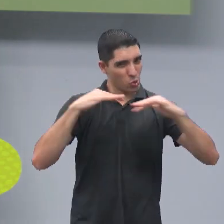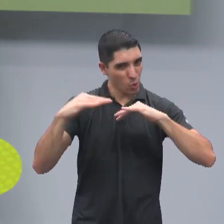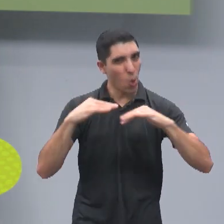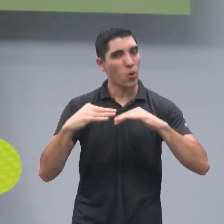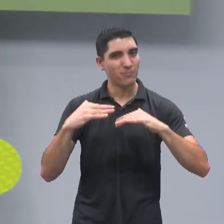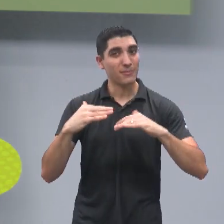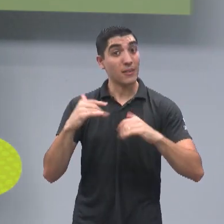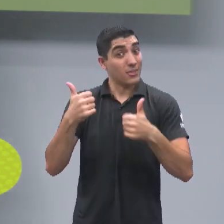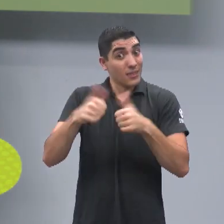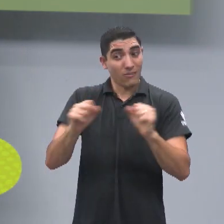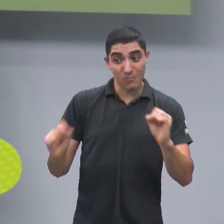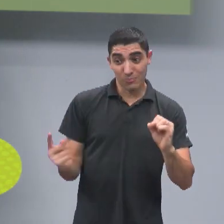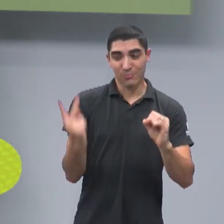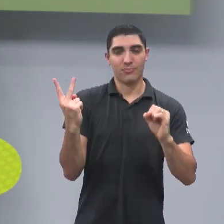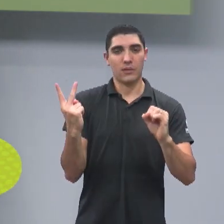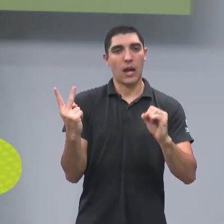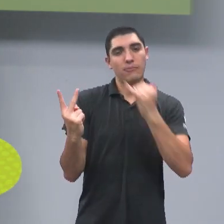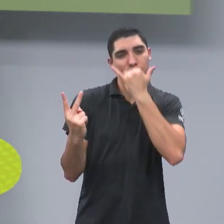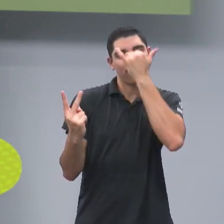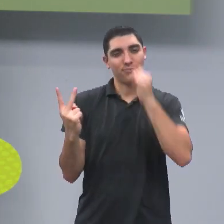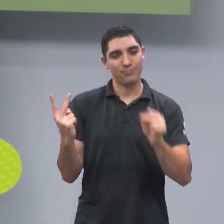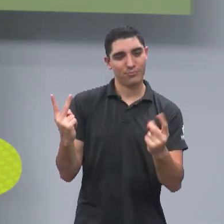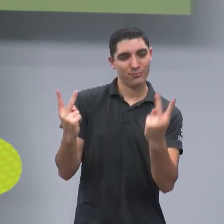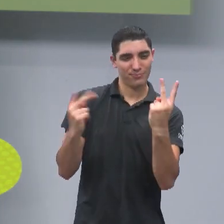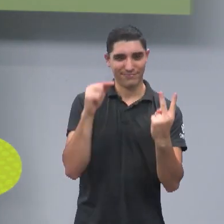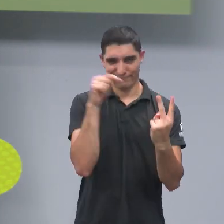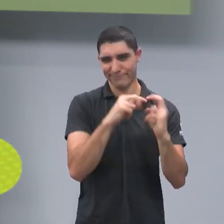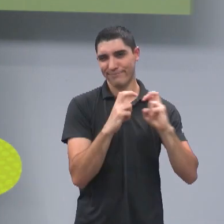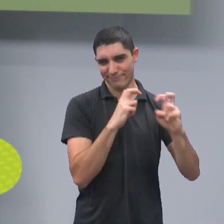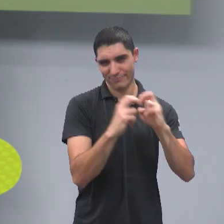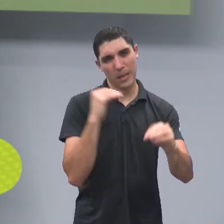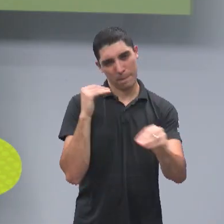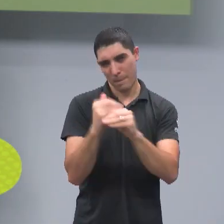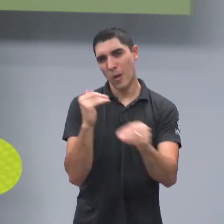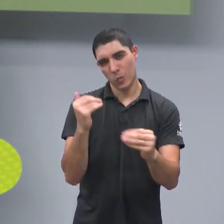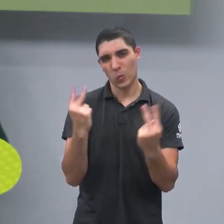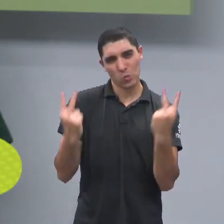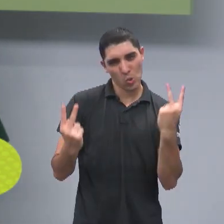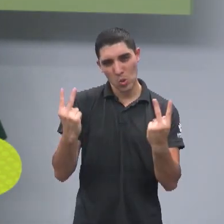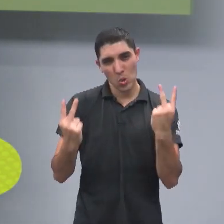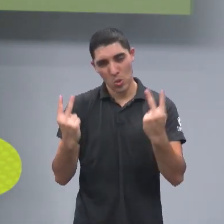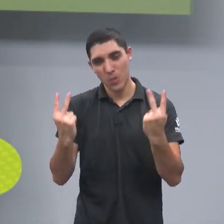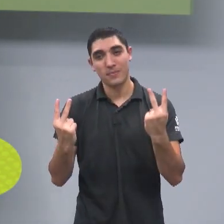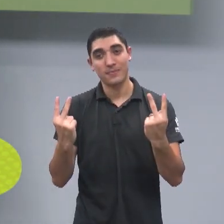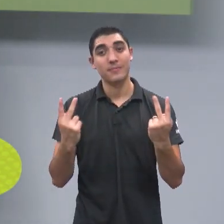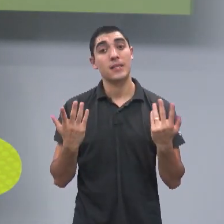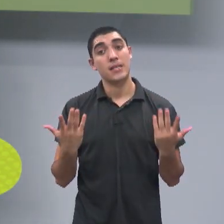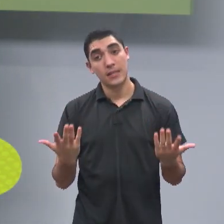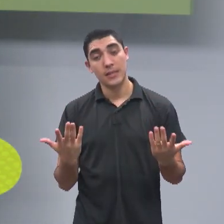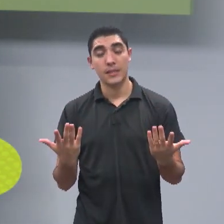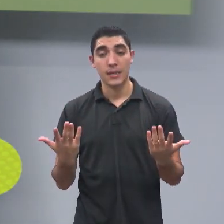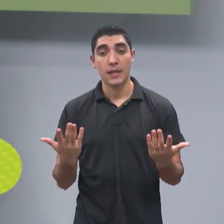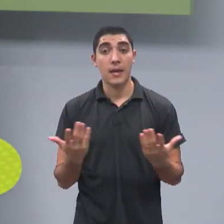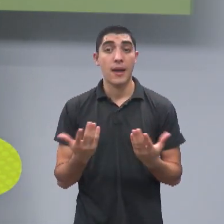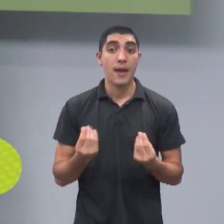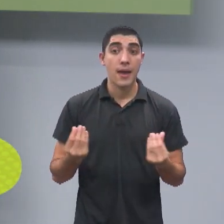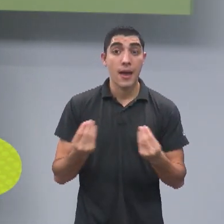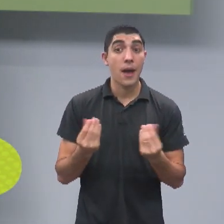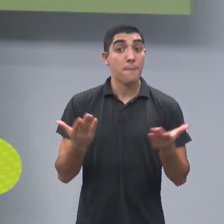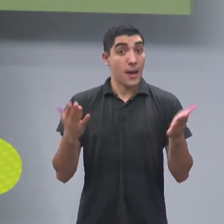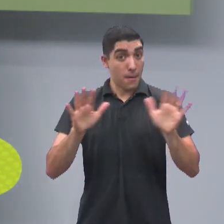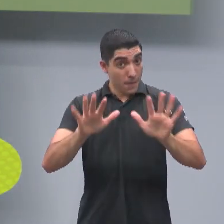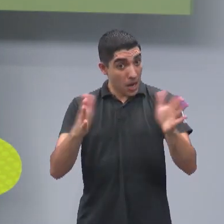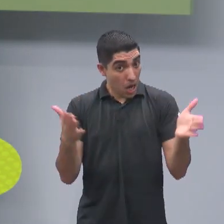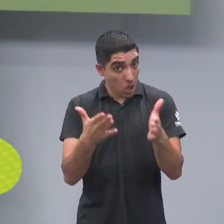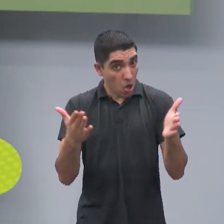abriu 2-0, mas no final acabou dando bobeira e deixou empatar o jogo, né, deixou, entre aspas, empatar o jogo. E agora o São José